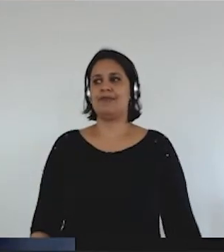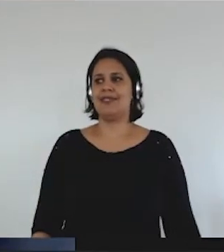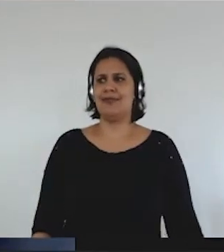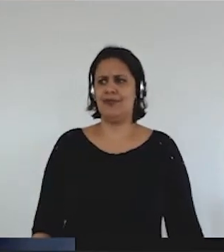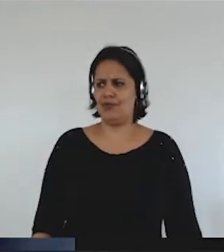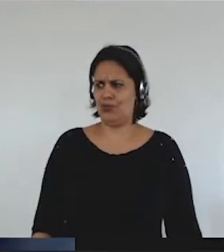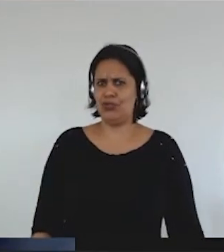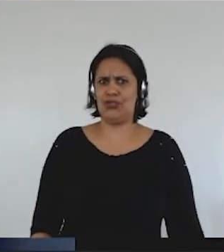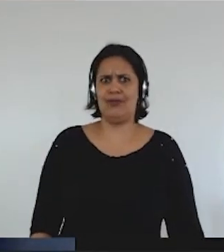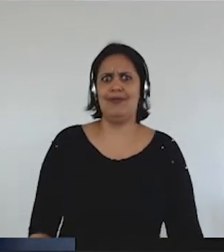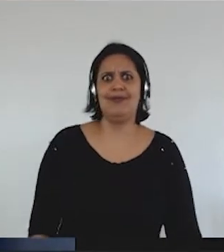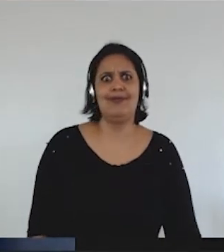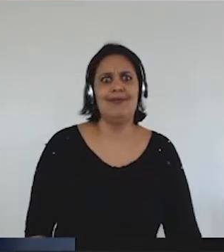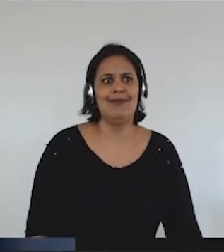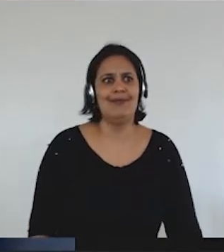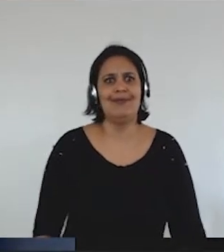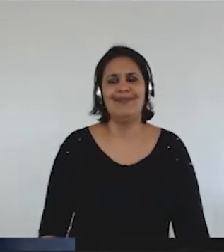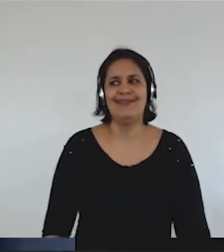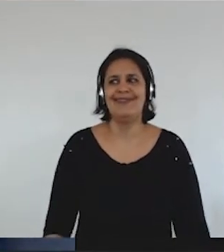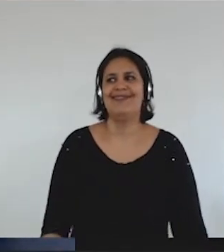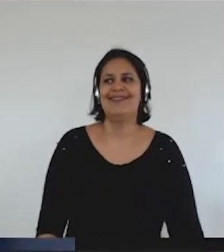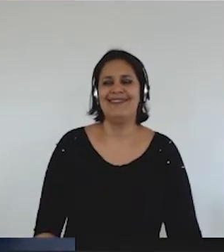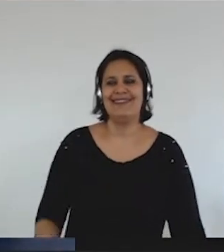com essas pequenas palavras, eu já passo